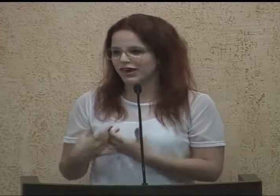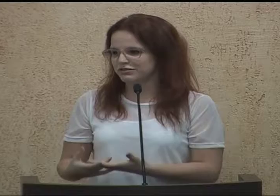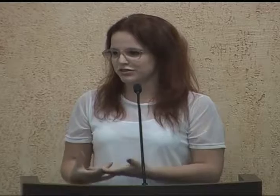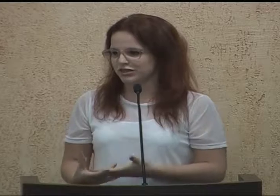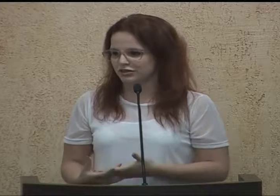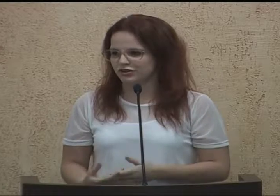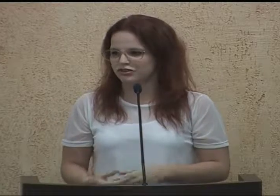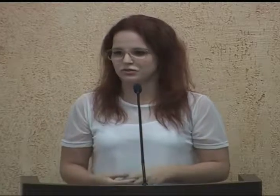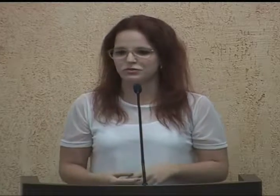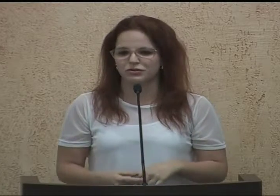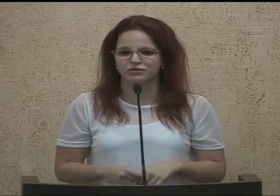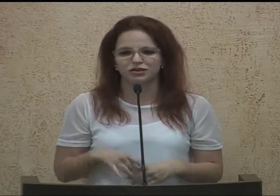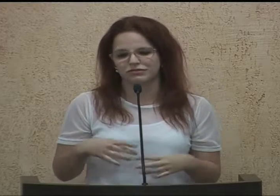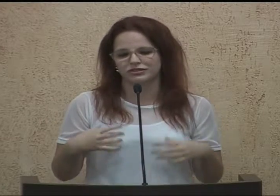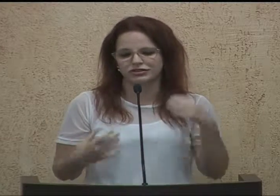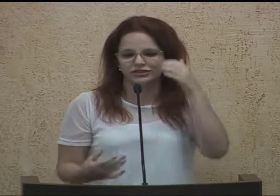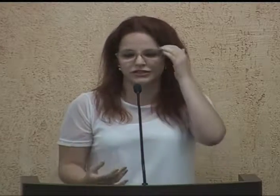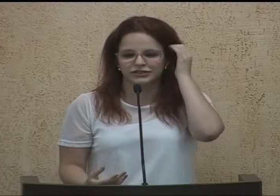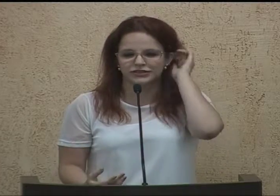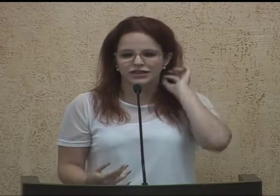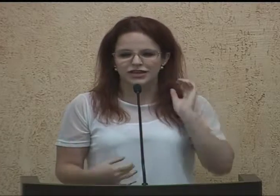não faz o diagnóstico, eu